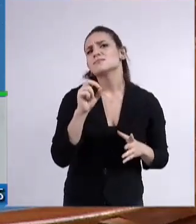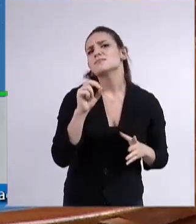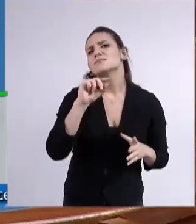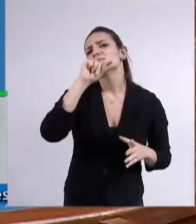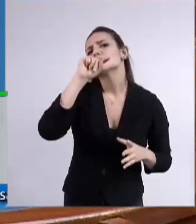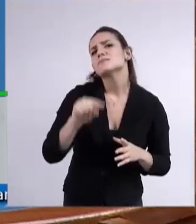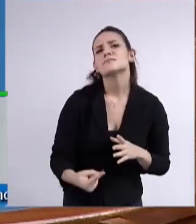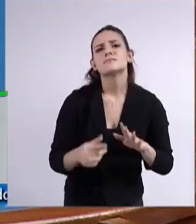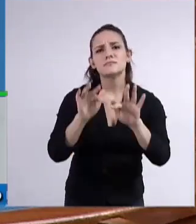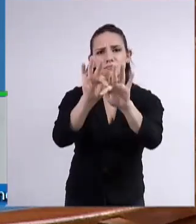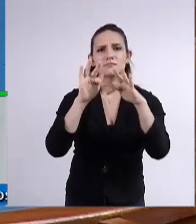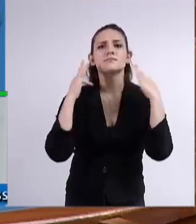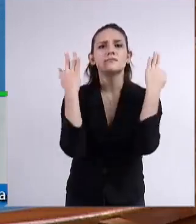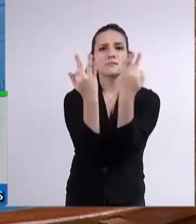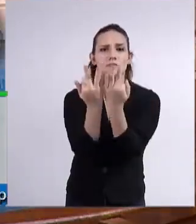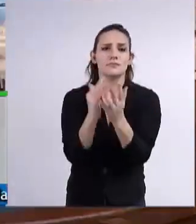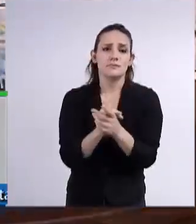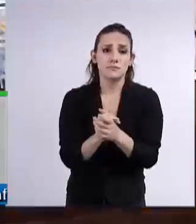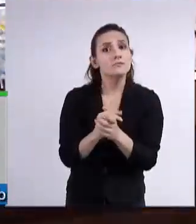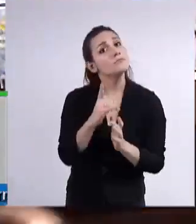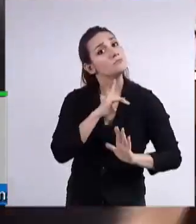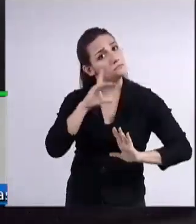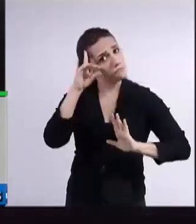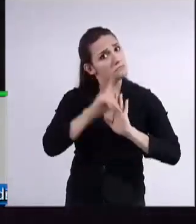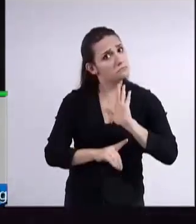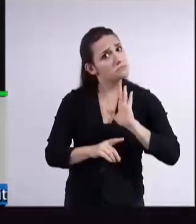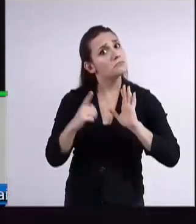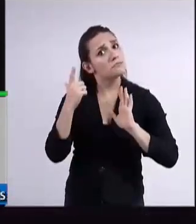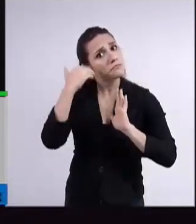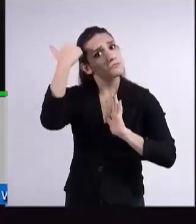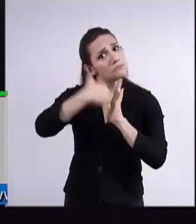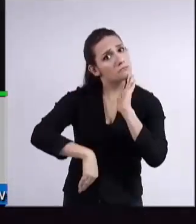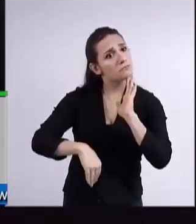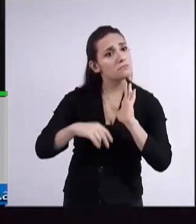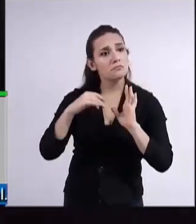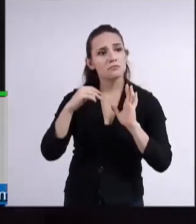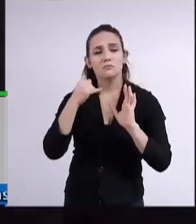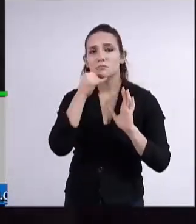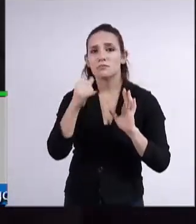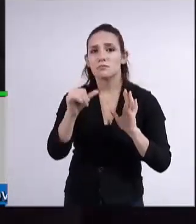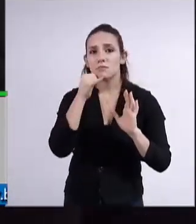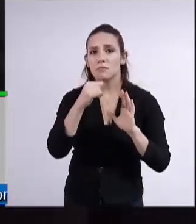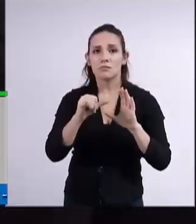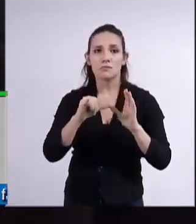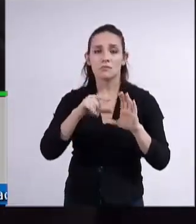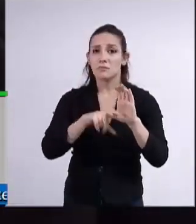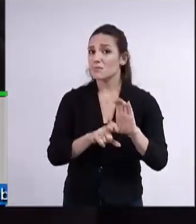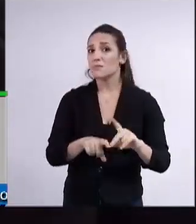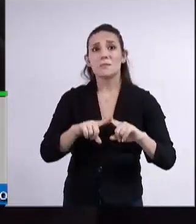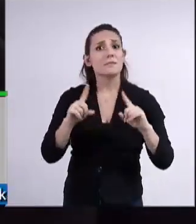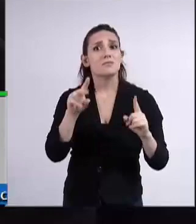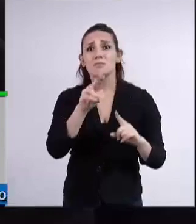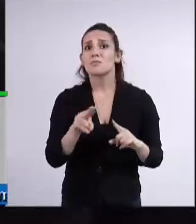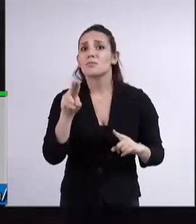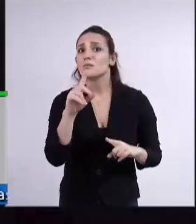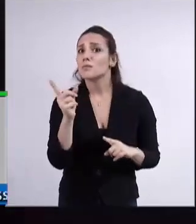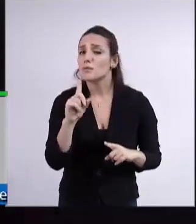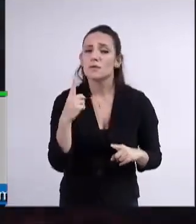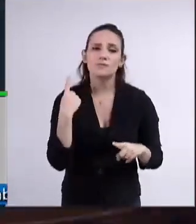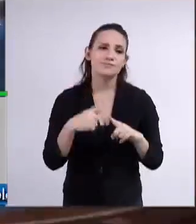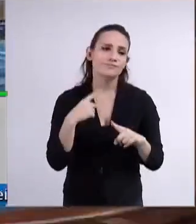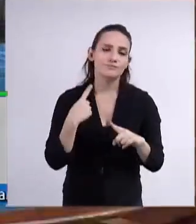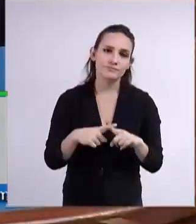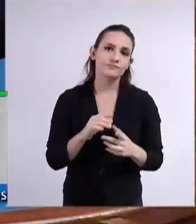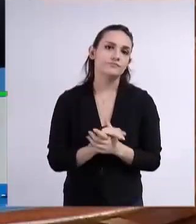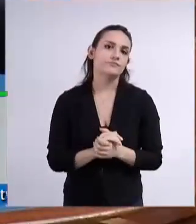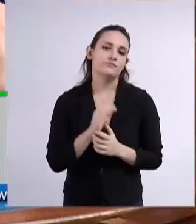mil famílias que têm direito à tarifa social e não utilizam essa tarifa, seja porque os